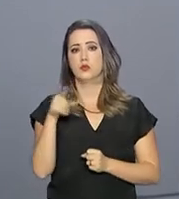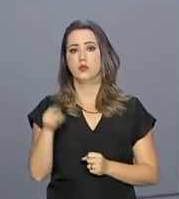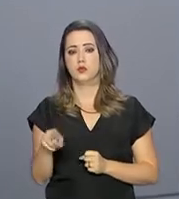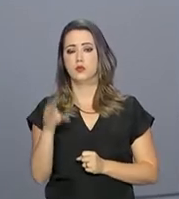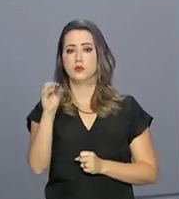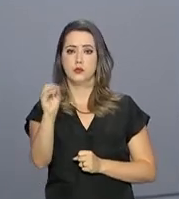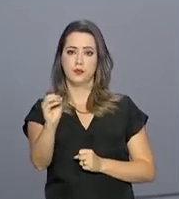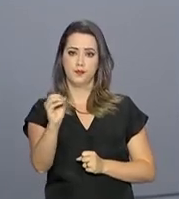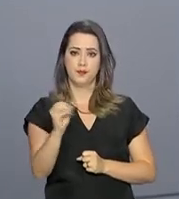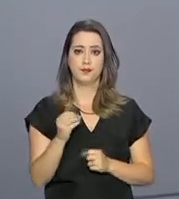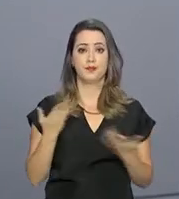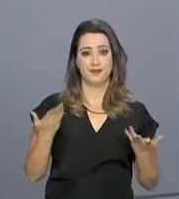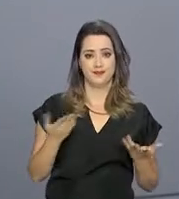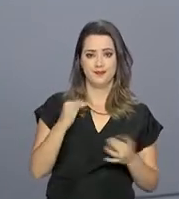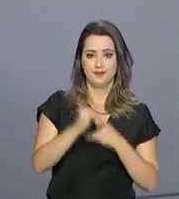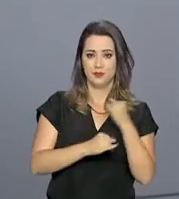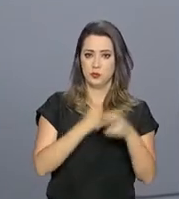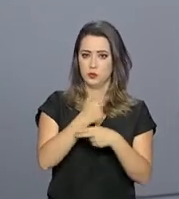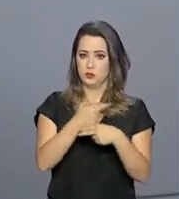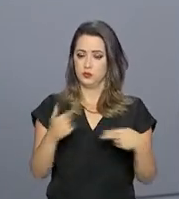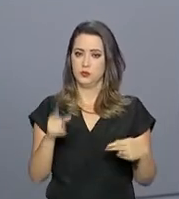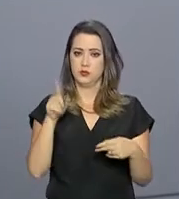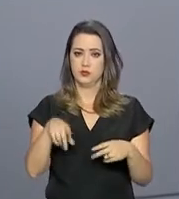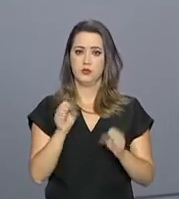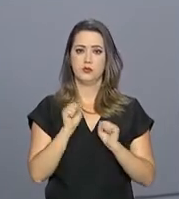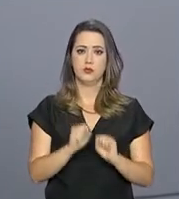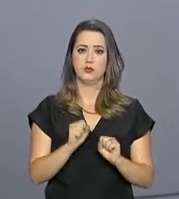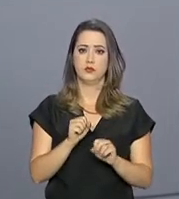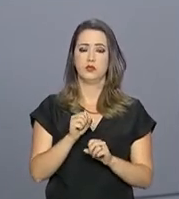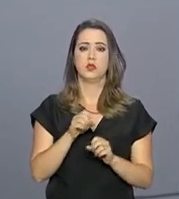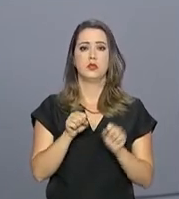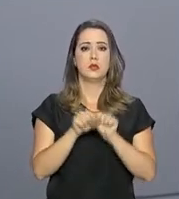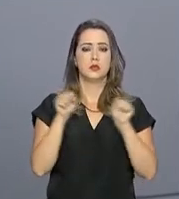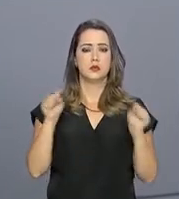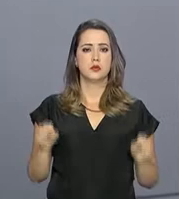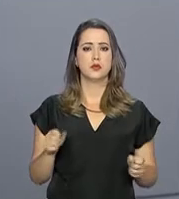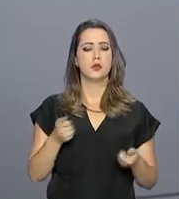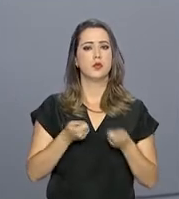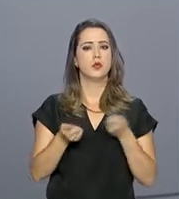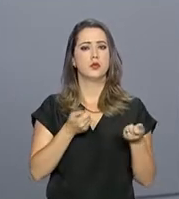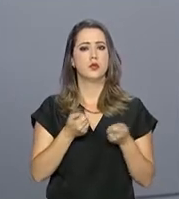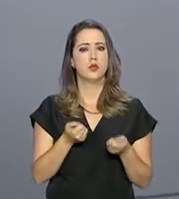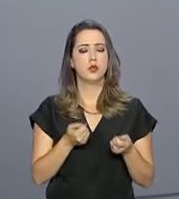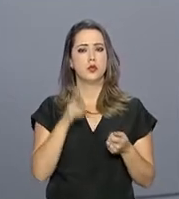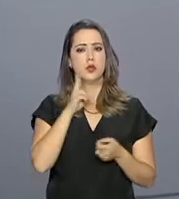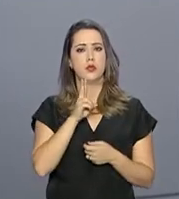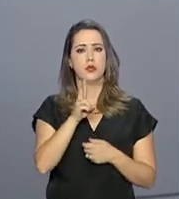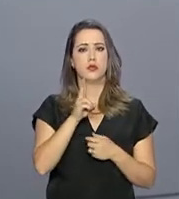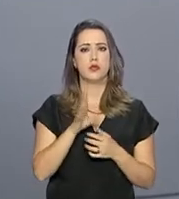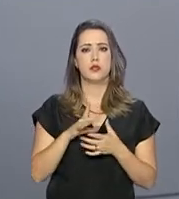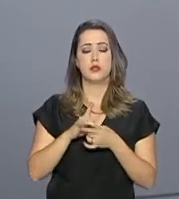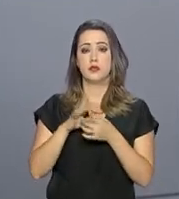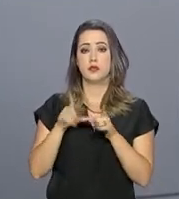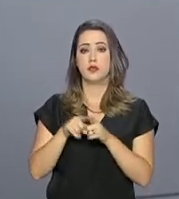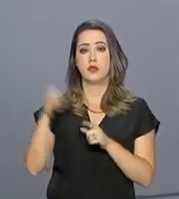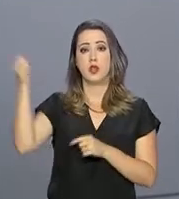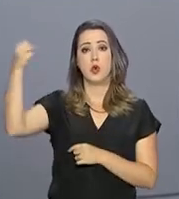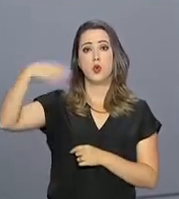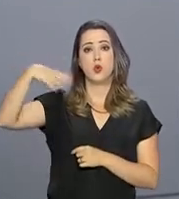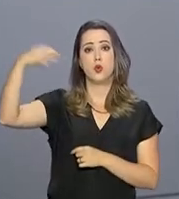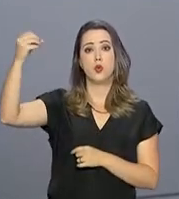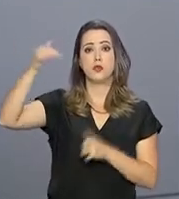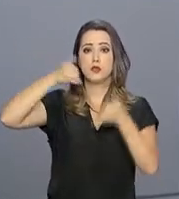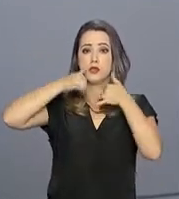4.0 com a internet das coisas é possível um sistema controlar e monitorar de forma automática a iluminação